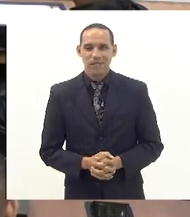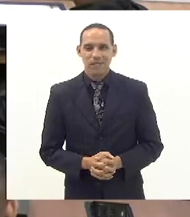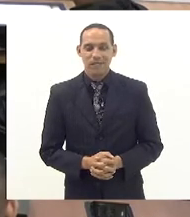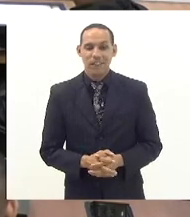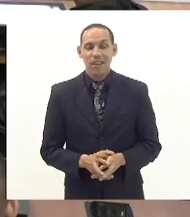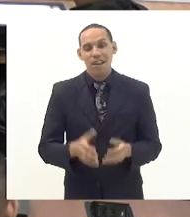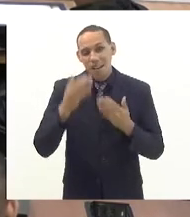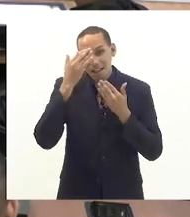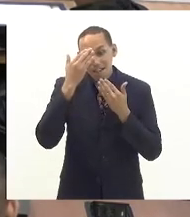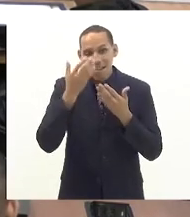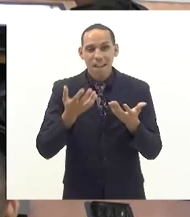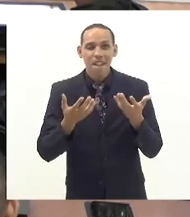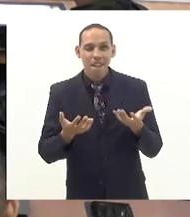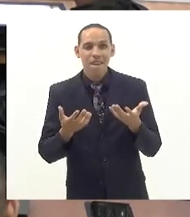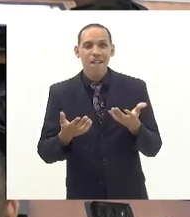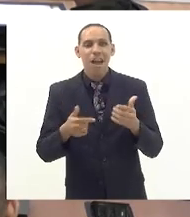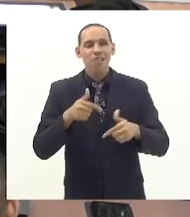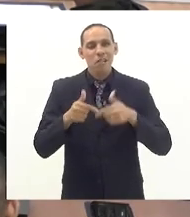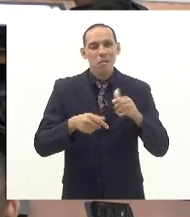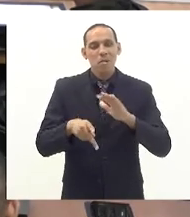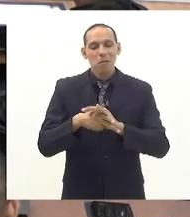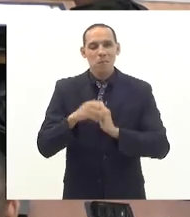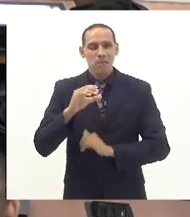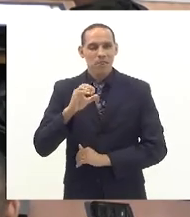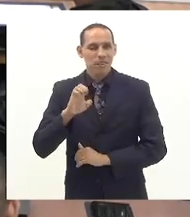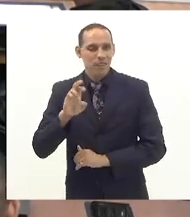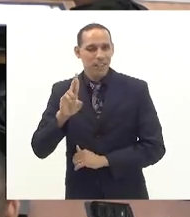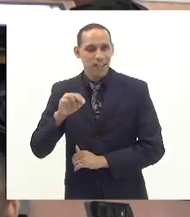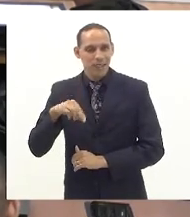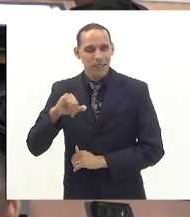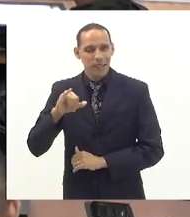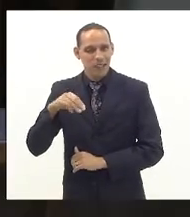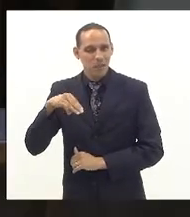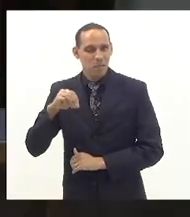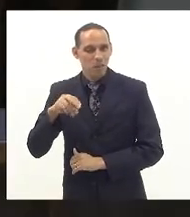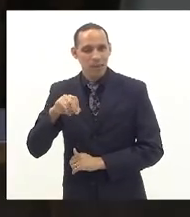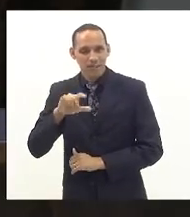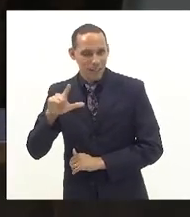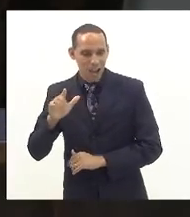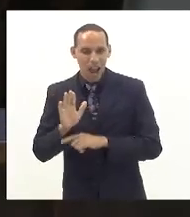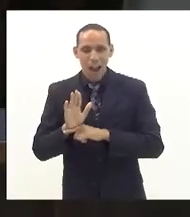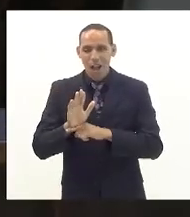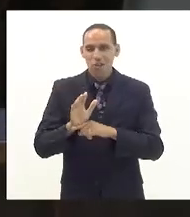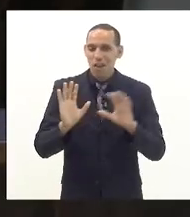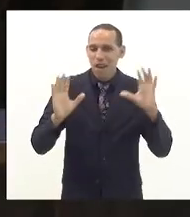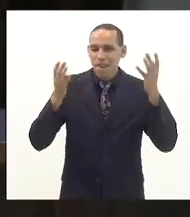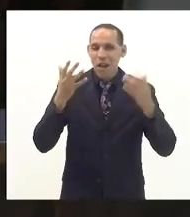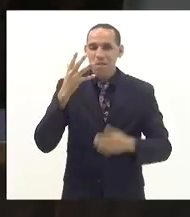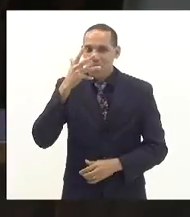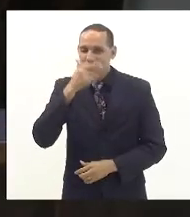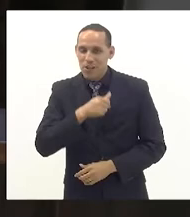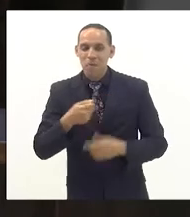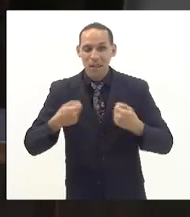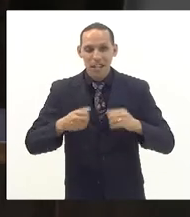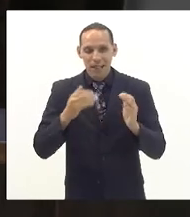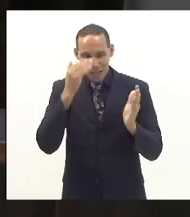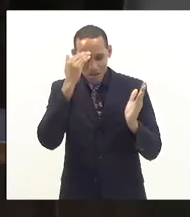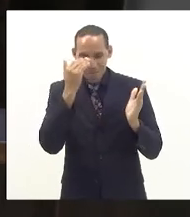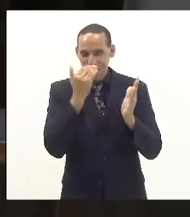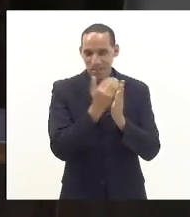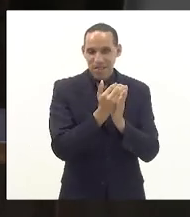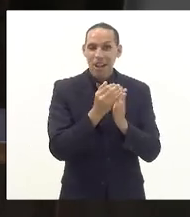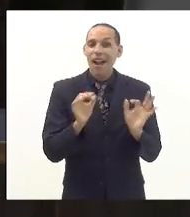Quero agradecer muito o trabalho do cerimonial aqui da casa, que faz o evento ficar sempre mais bonito, e a gente tem que seguir o ritual da casa.